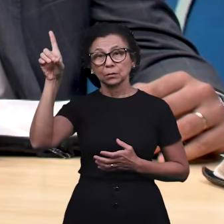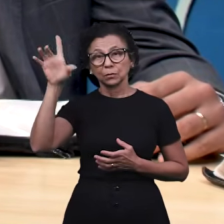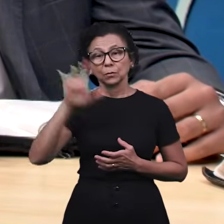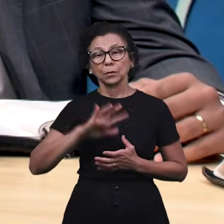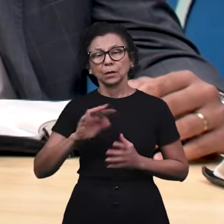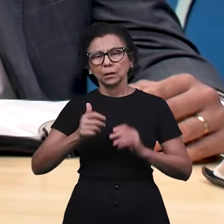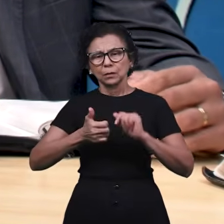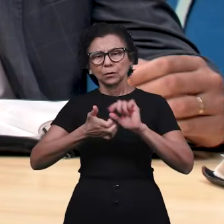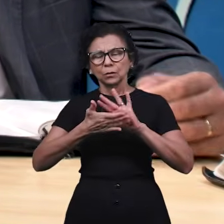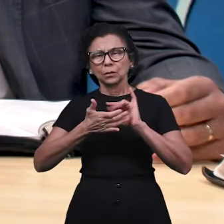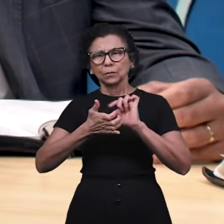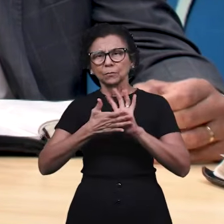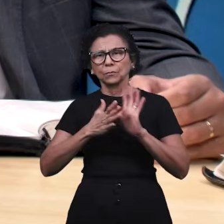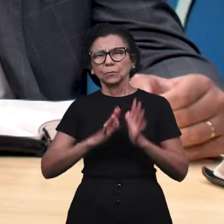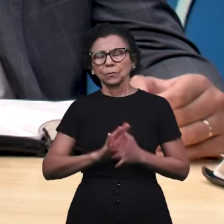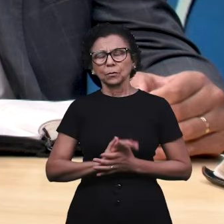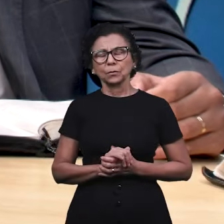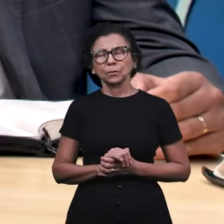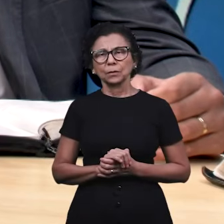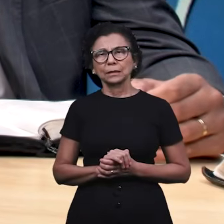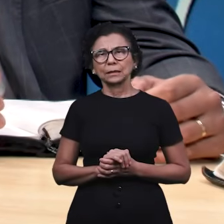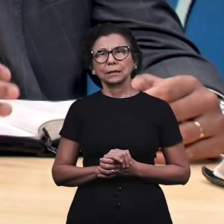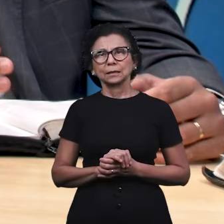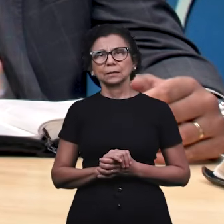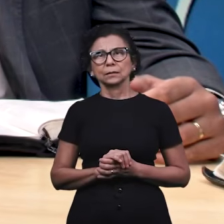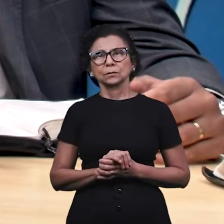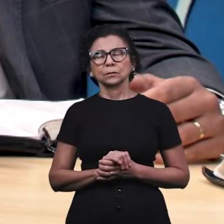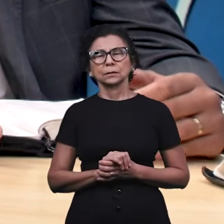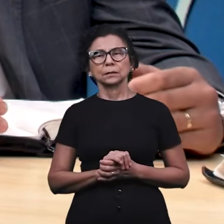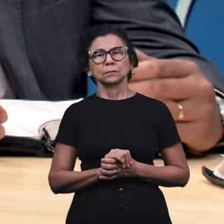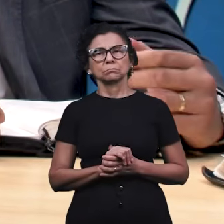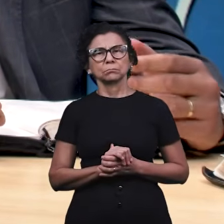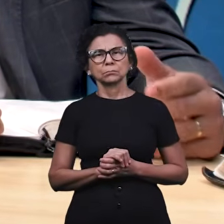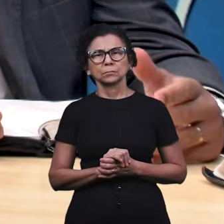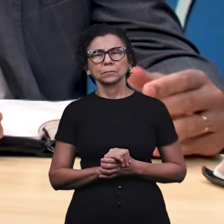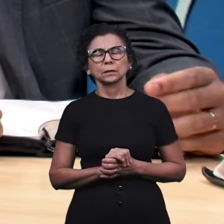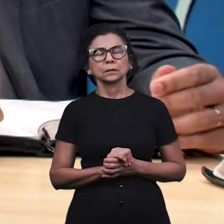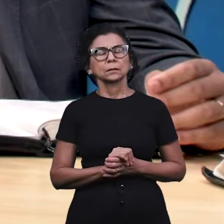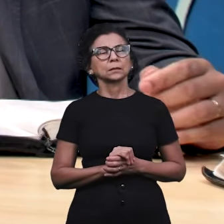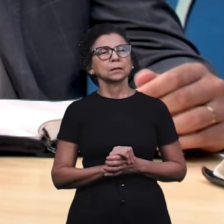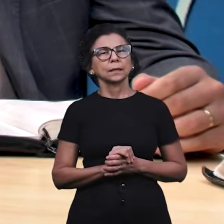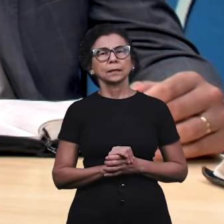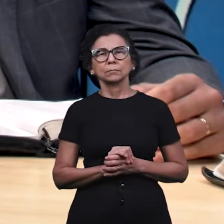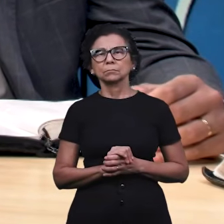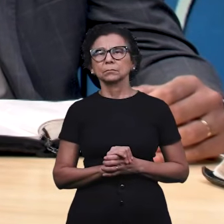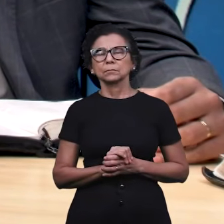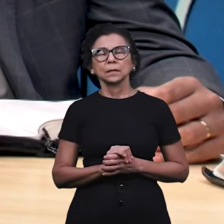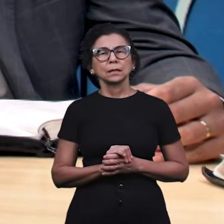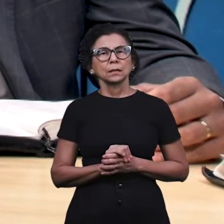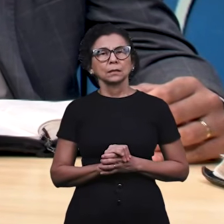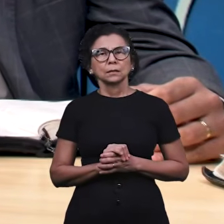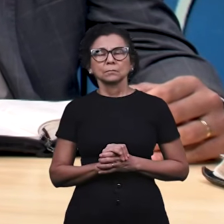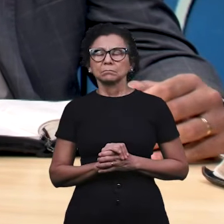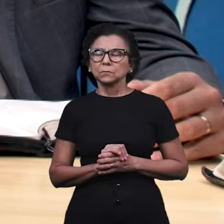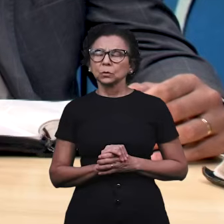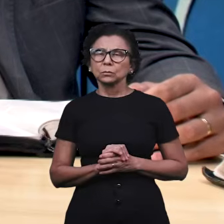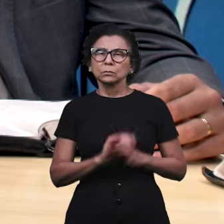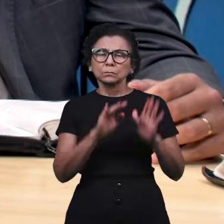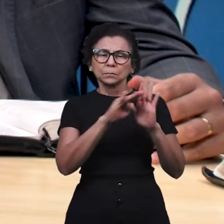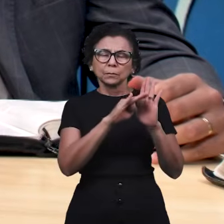louvor ordenado, né? Um louvor que tenha ordem, que tenha decência e, acima de tudo, que seja